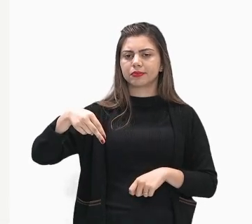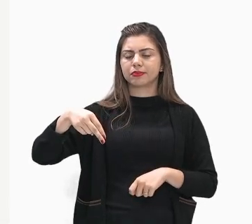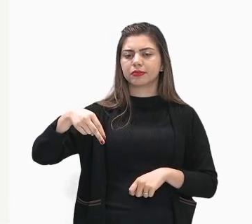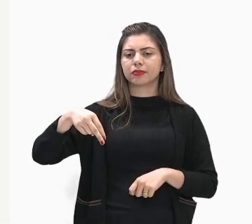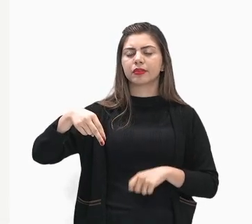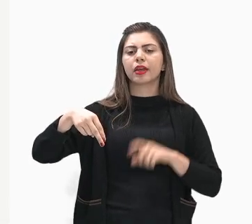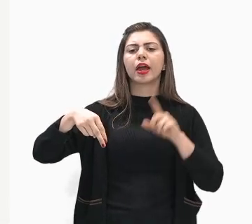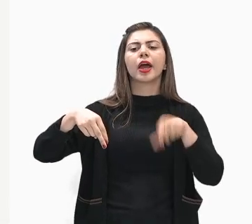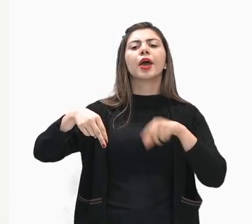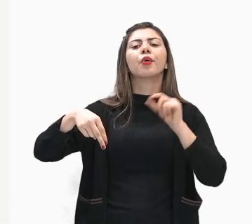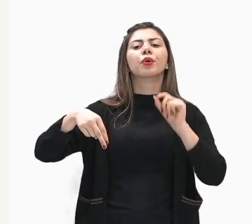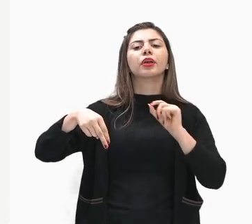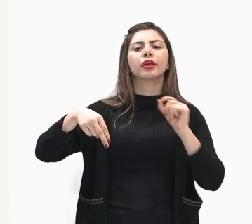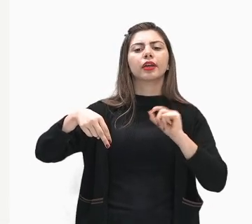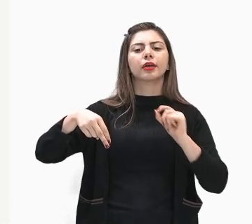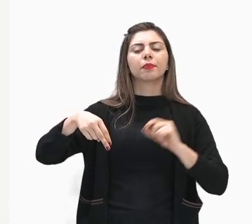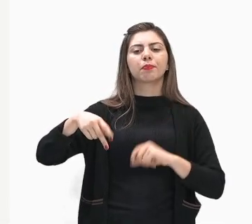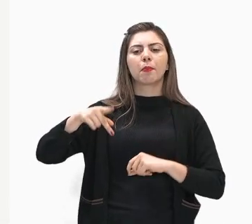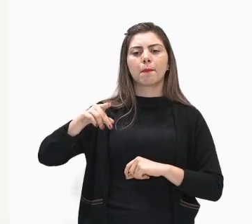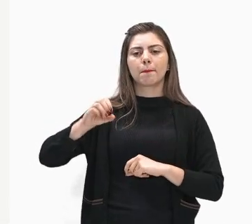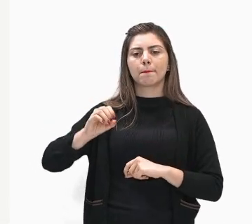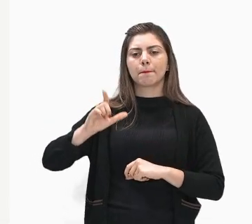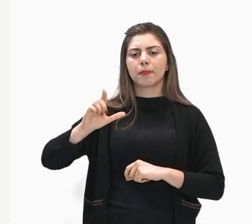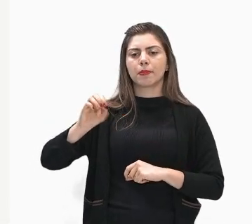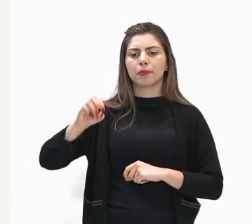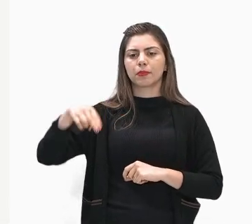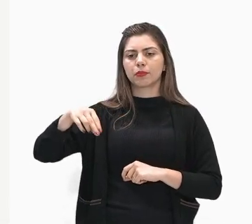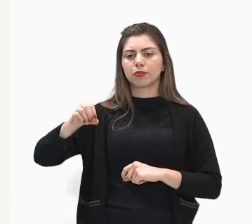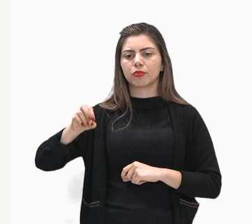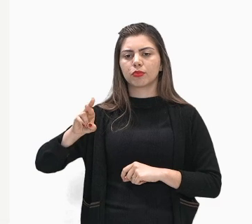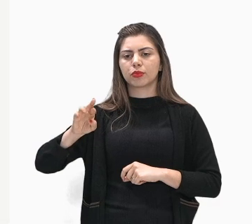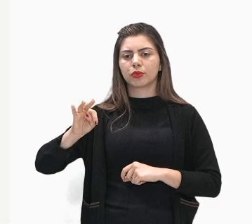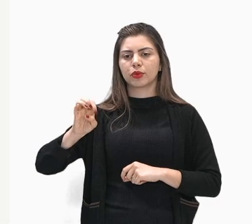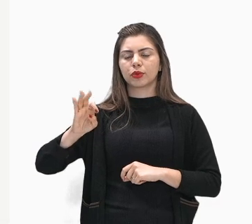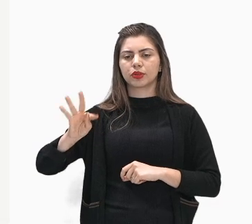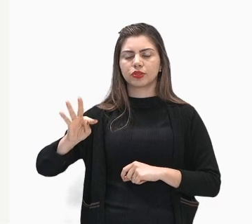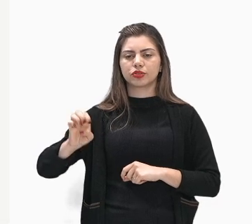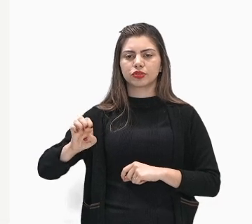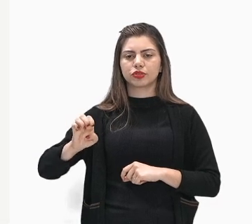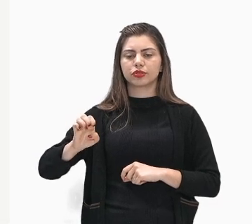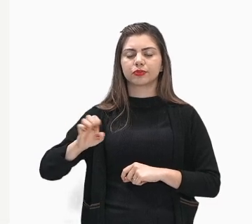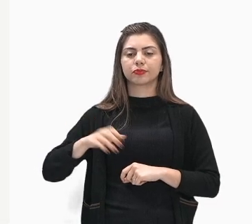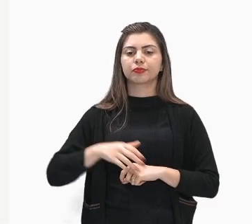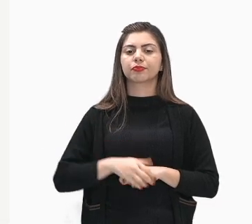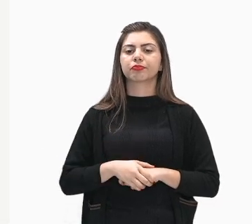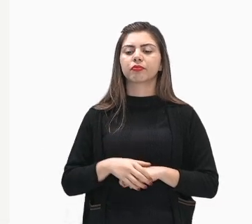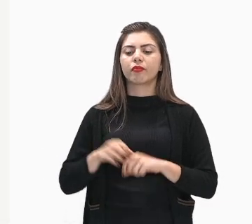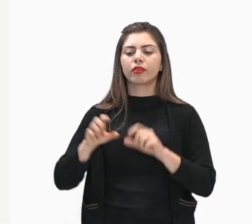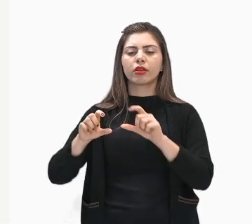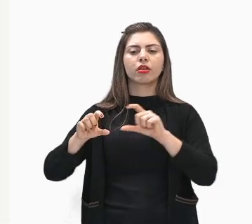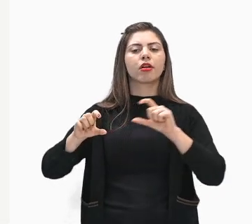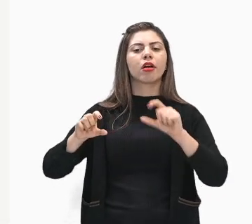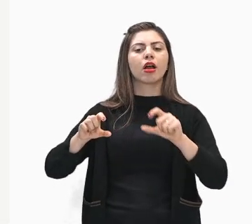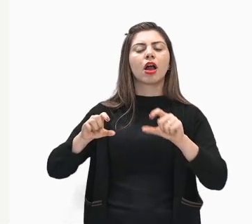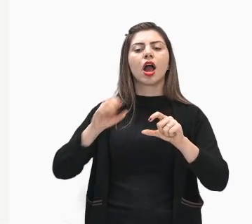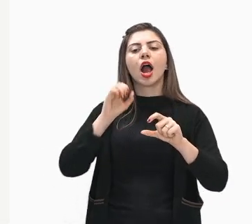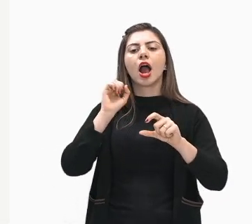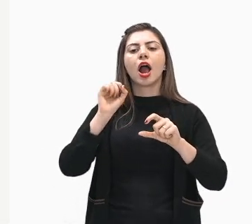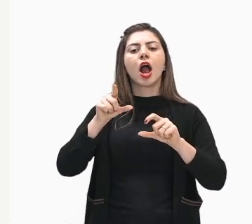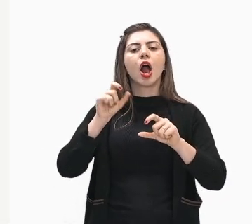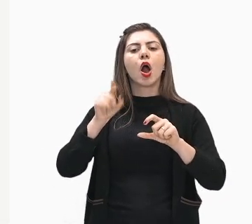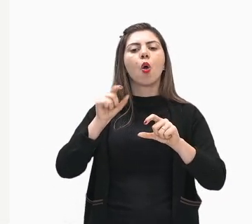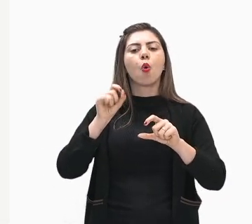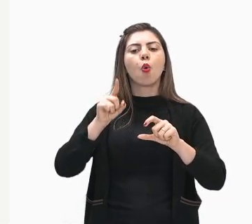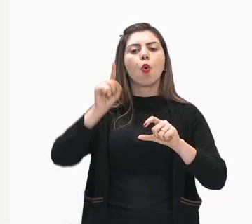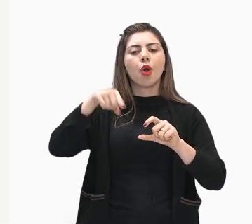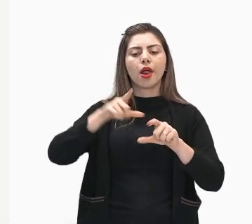de polo norte do ímã, tá? E a região que está azulada, que